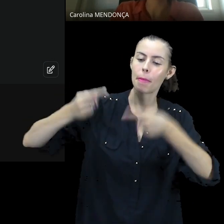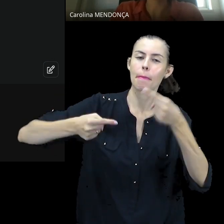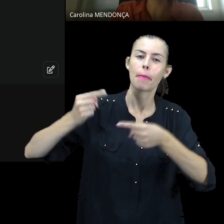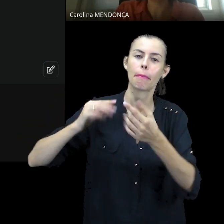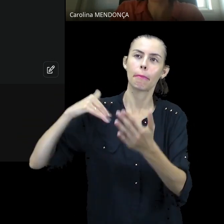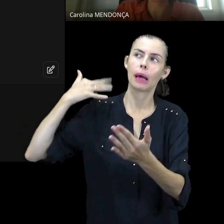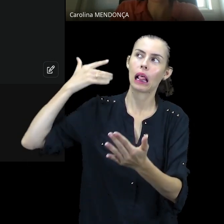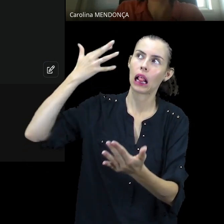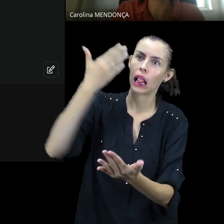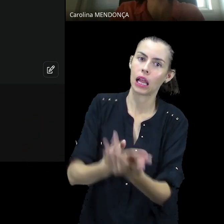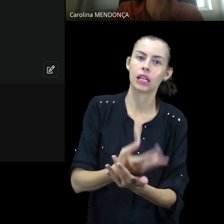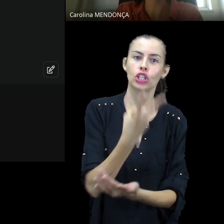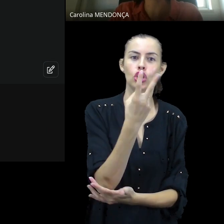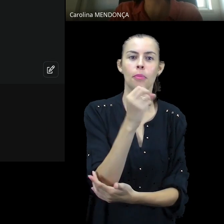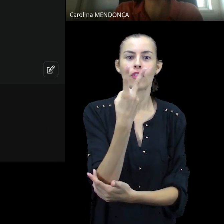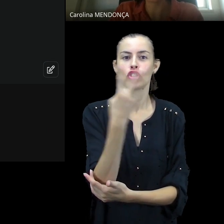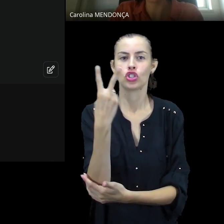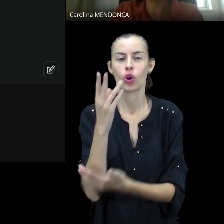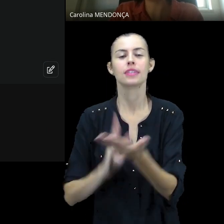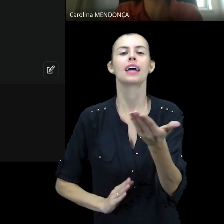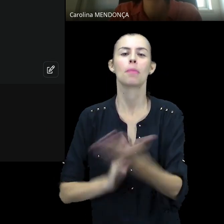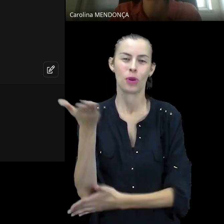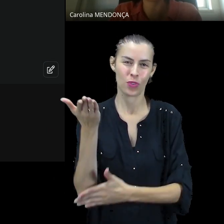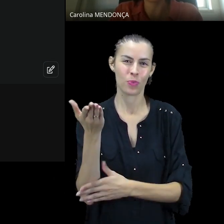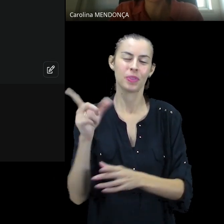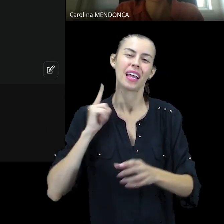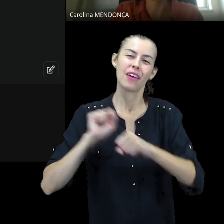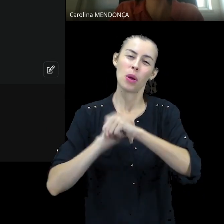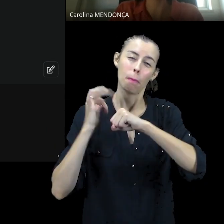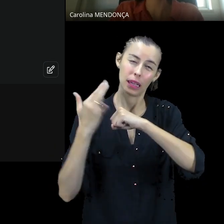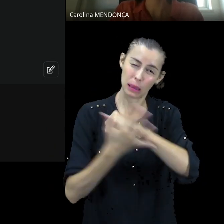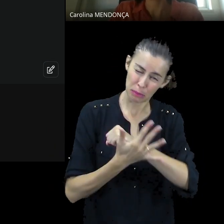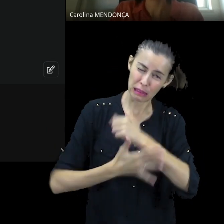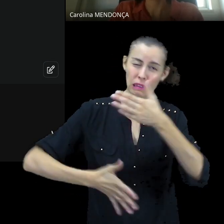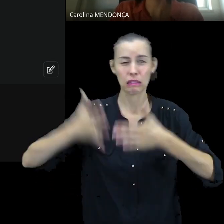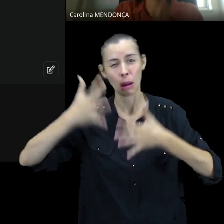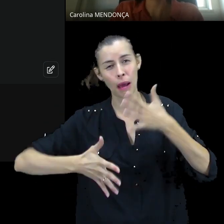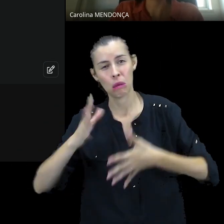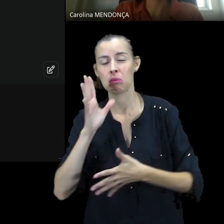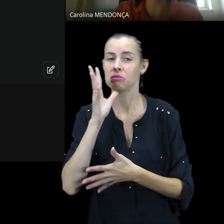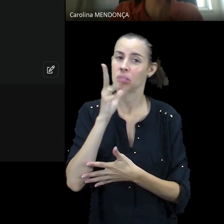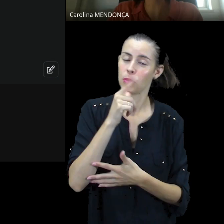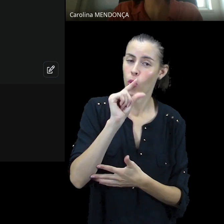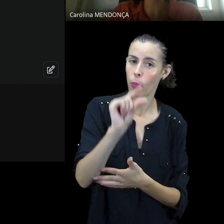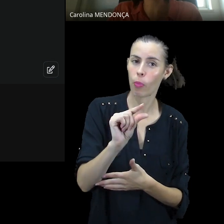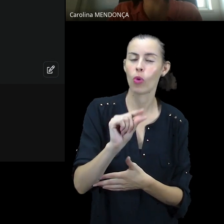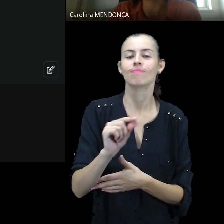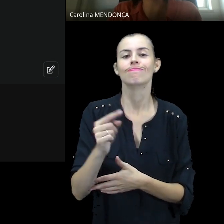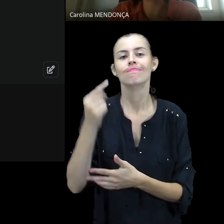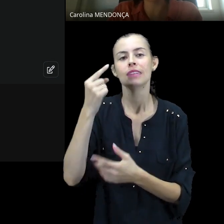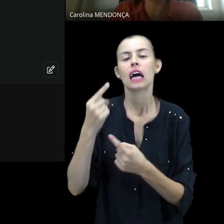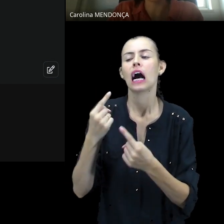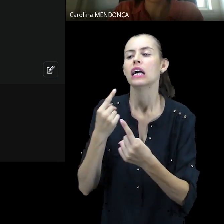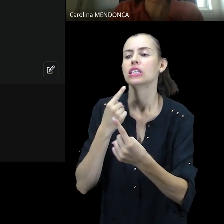mas a gente só foi ter uma resolução aprovada em 2022, a pandemia também atrapalhou bastante, né? E a gente discutiu de muitas